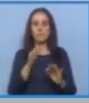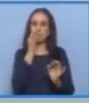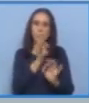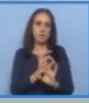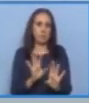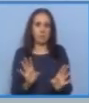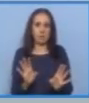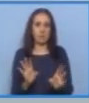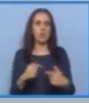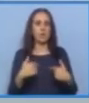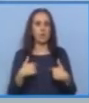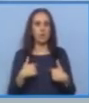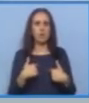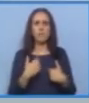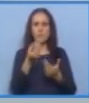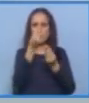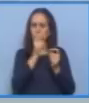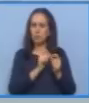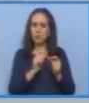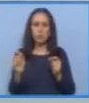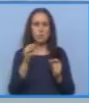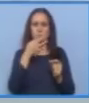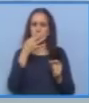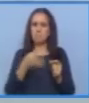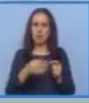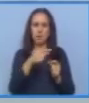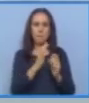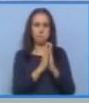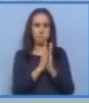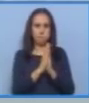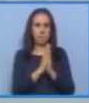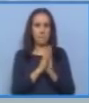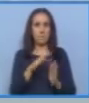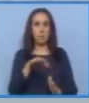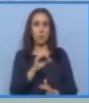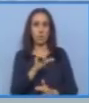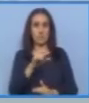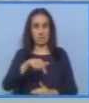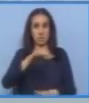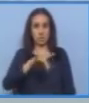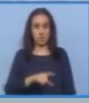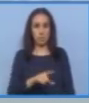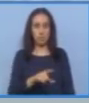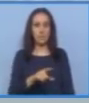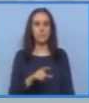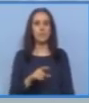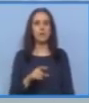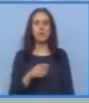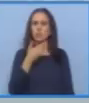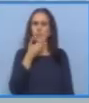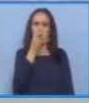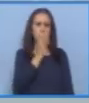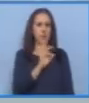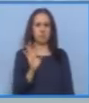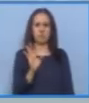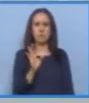ótima. Eu fiz praticamente toda a formação nuclear diocesano, no seminário nos Olivais, cá em Lisboa, e foi uma experiência